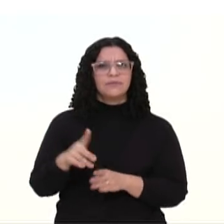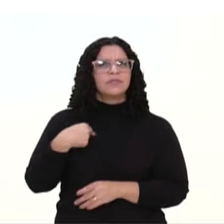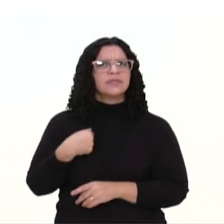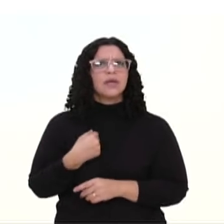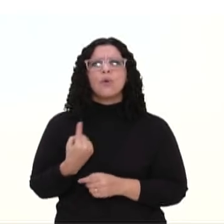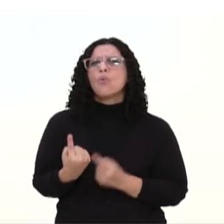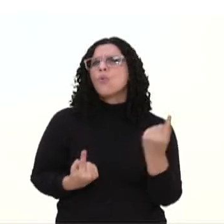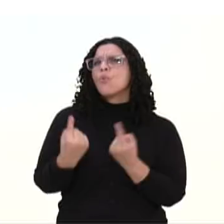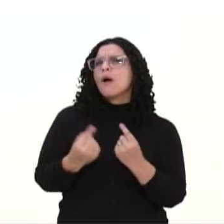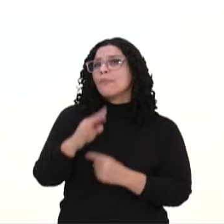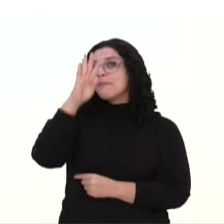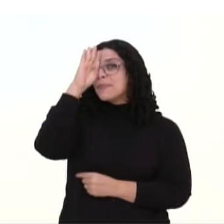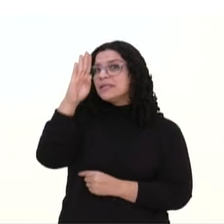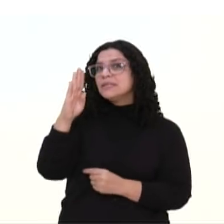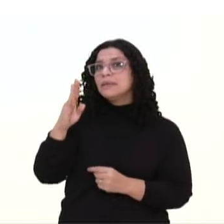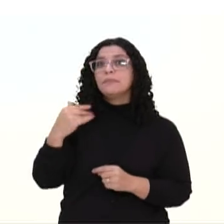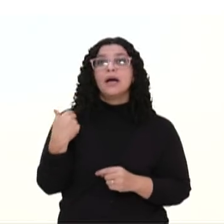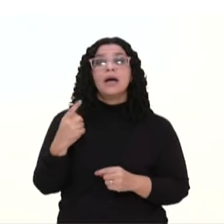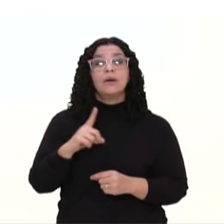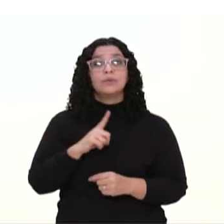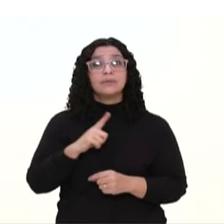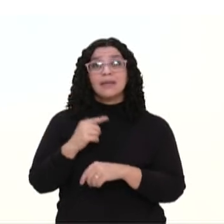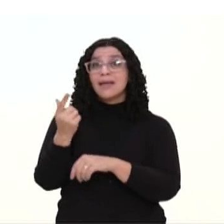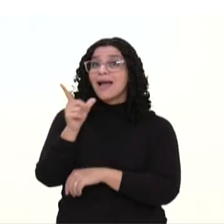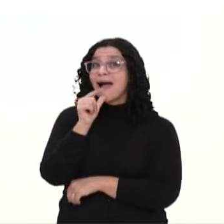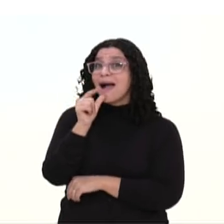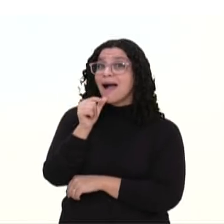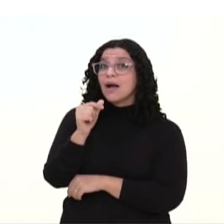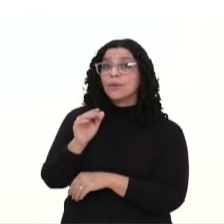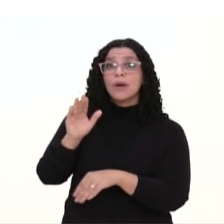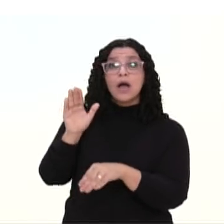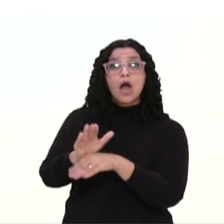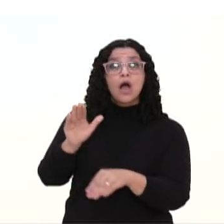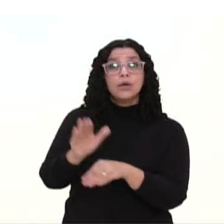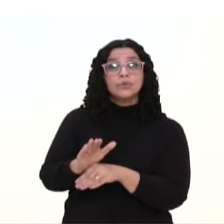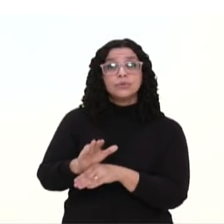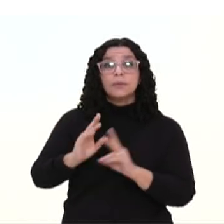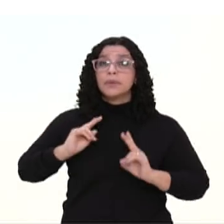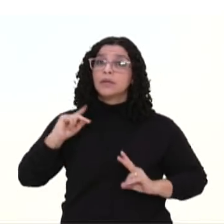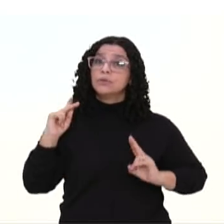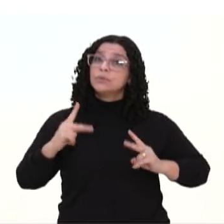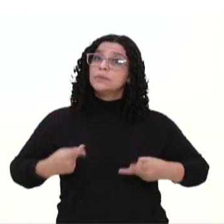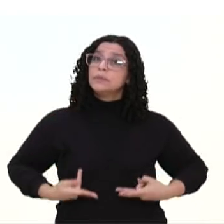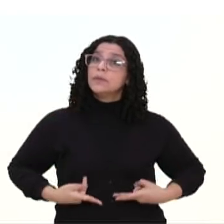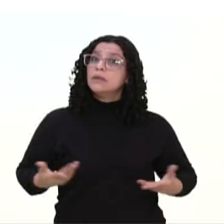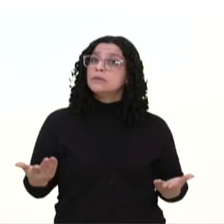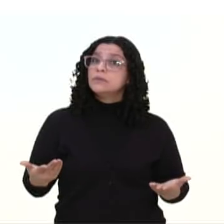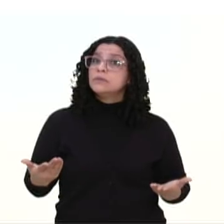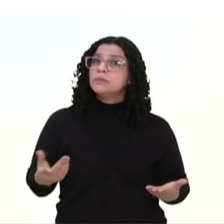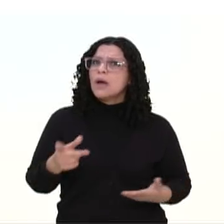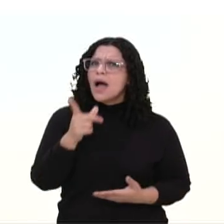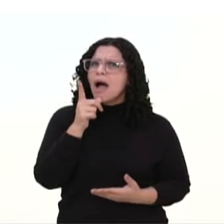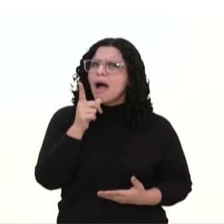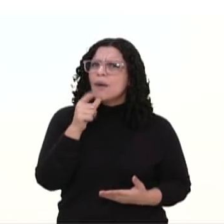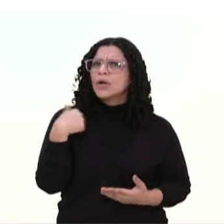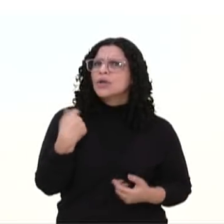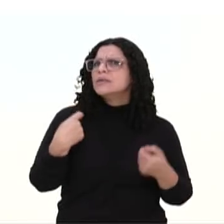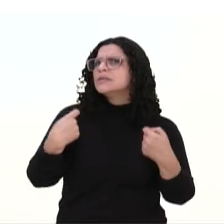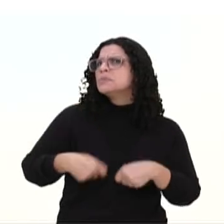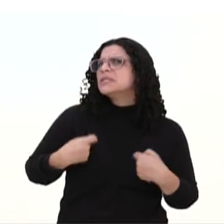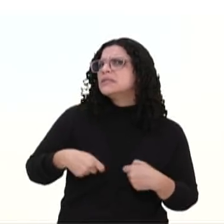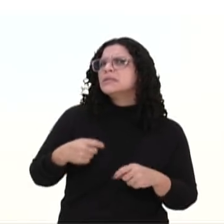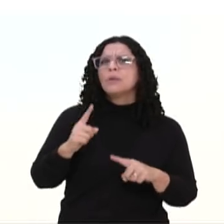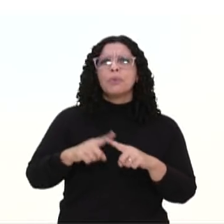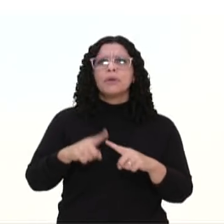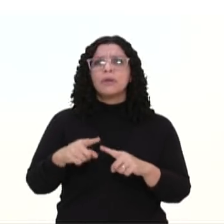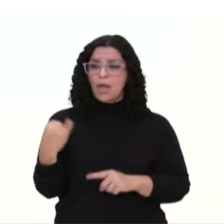as principais contribuições da água para o ser humano? Então, por que a água é